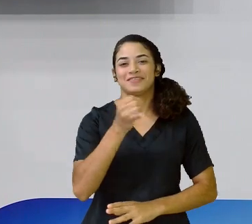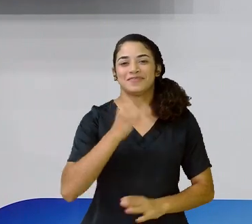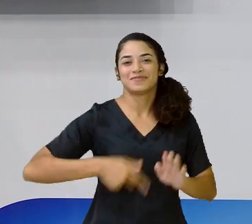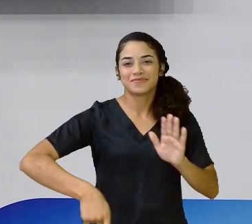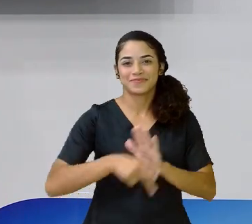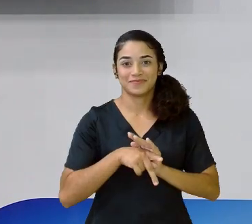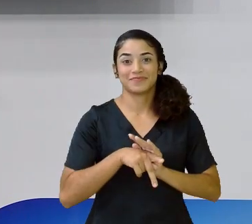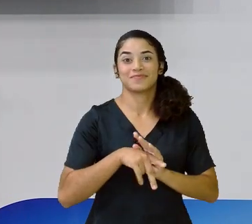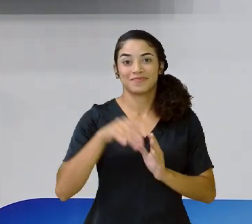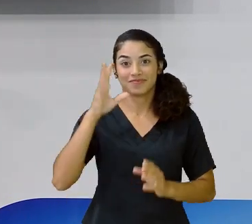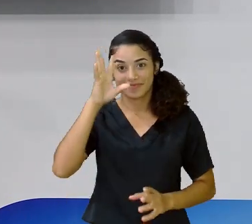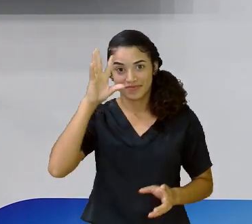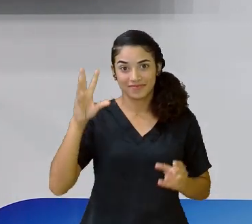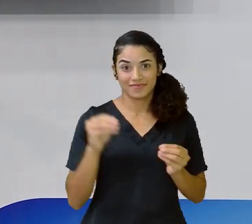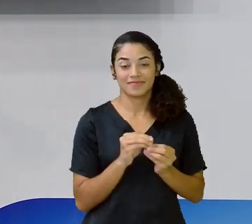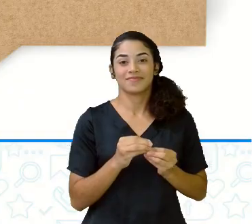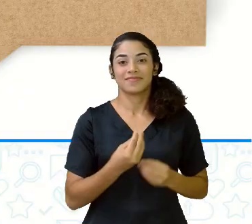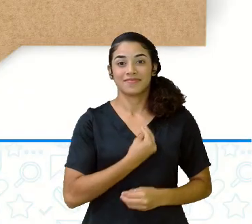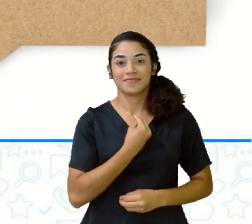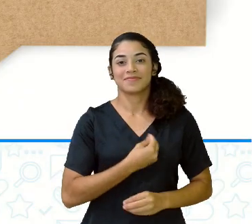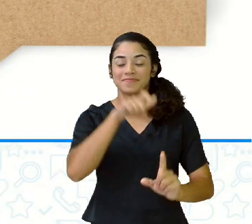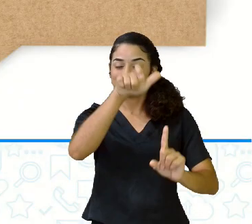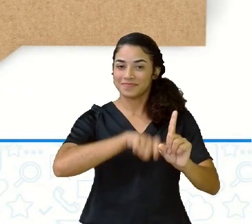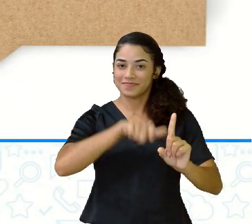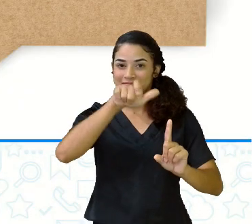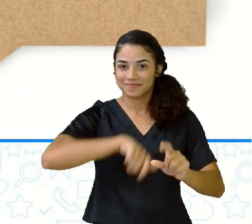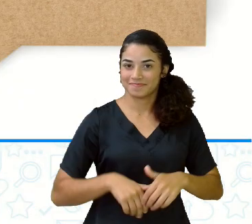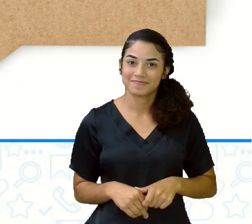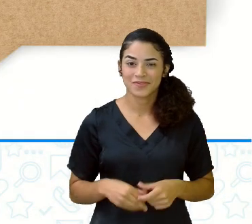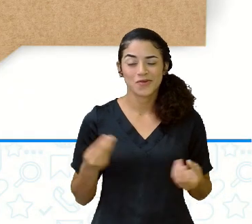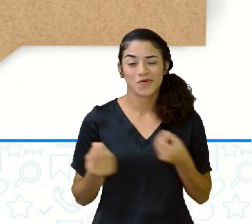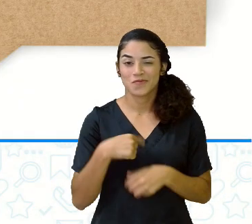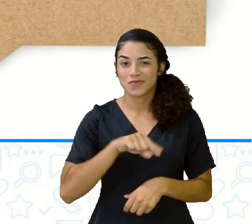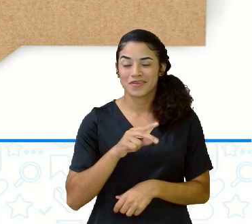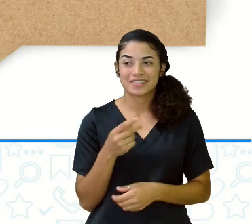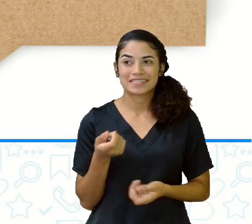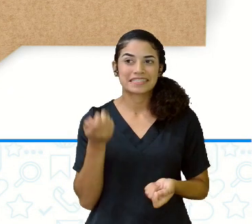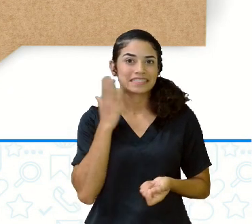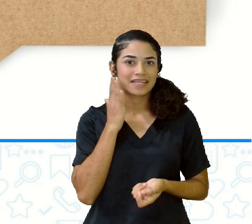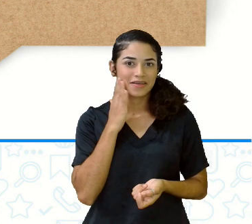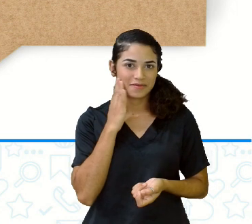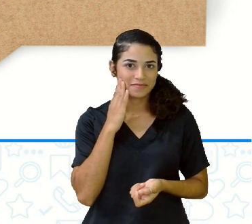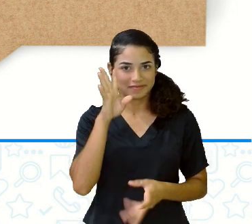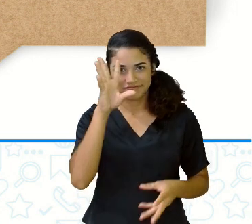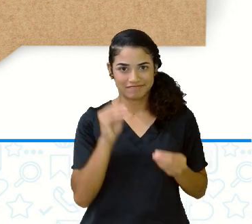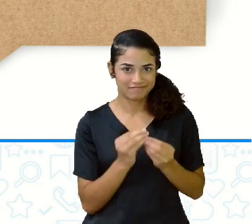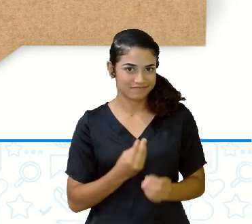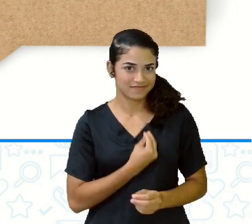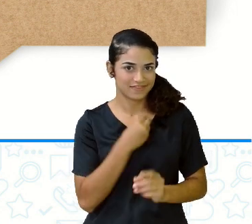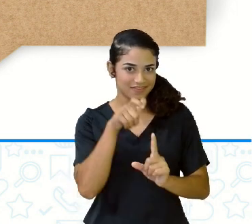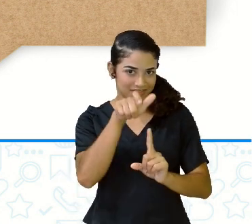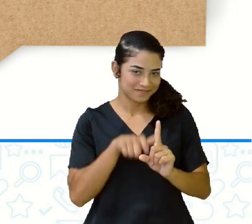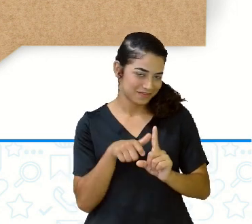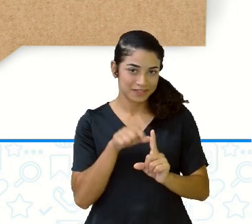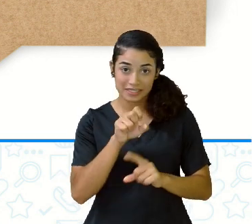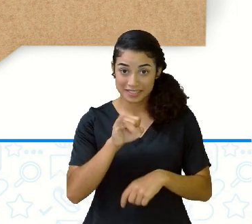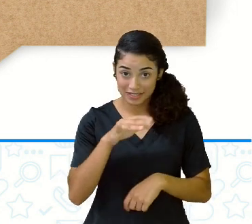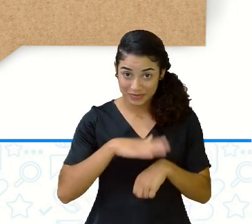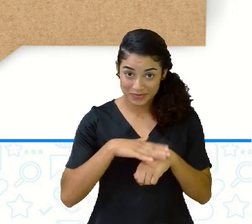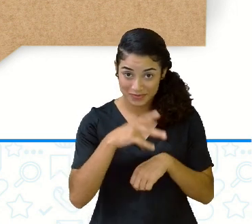biografia dessa figura, não é? Então, como é que a gente vai fazer essa biografia? Se você fosse fazer